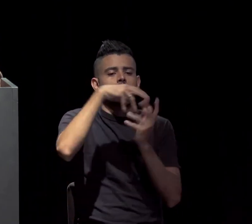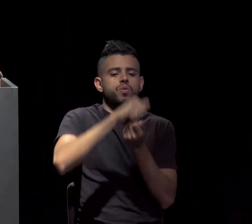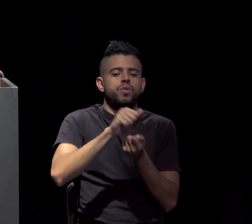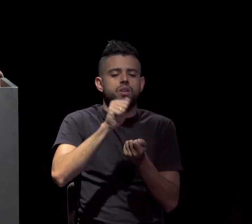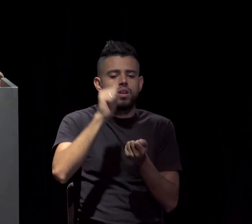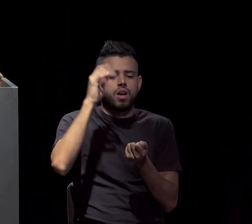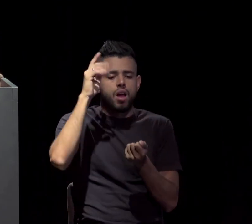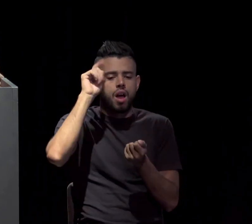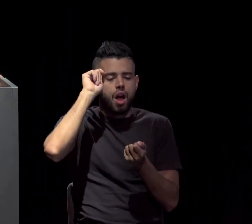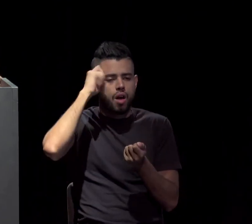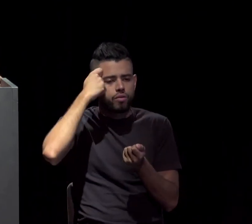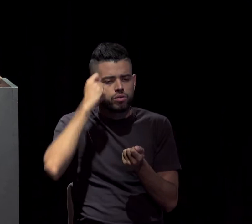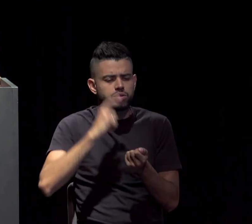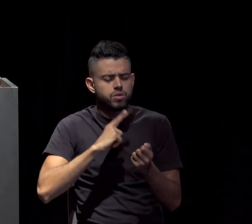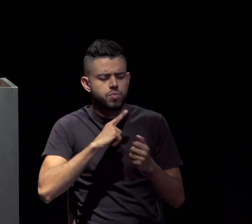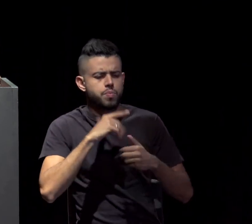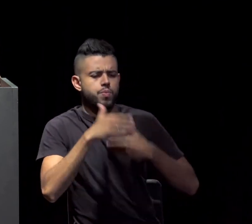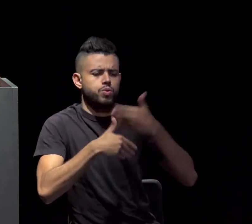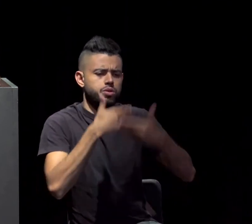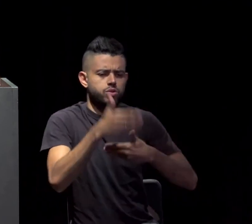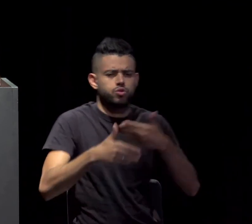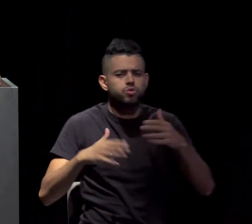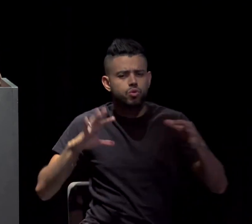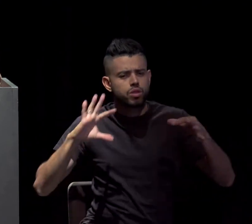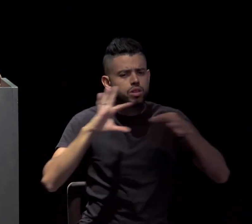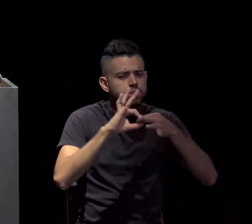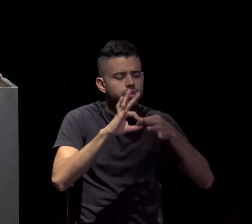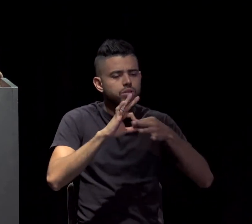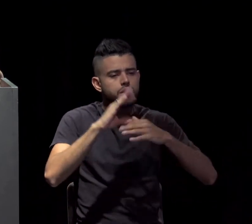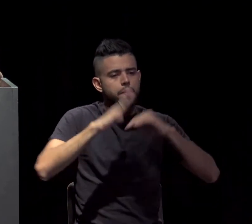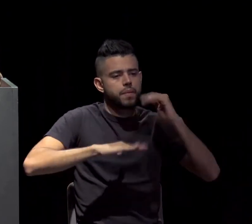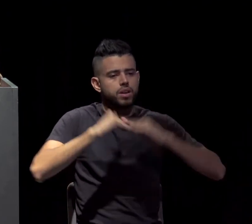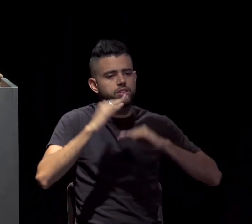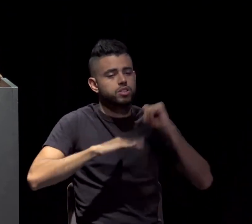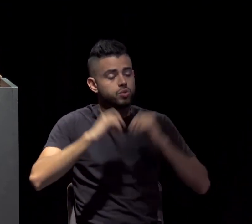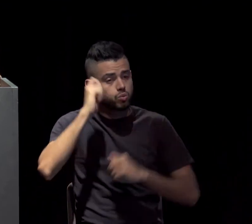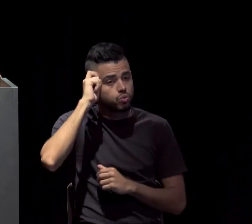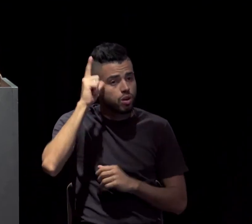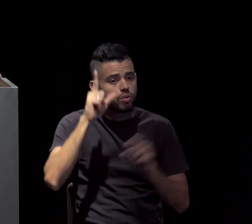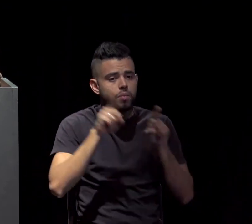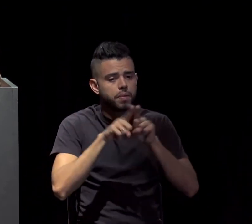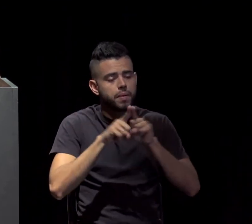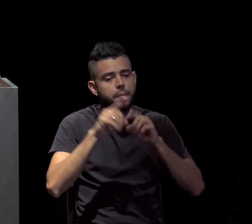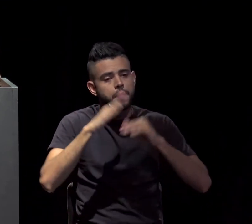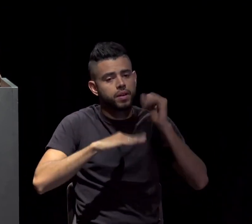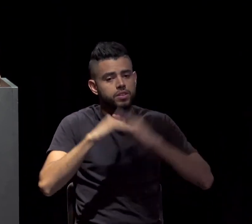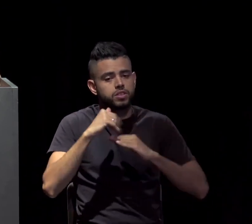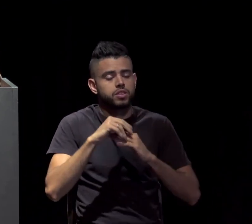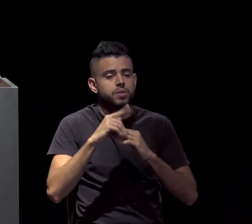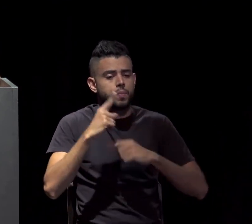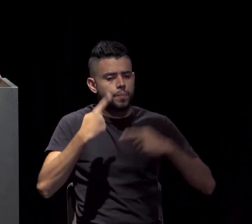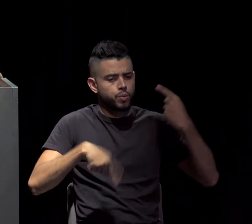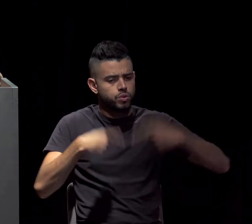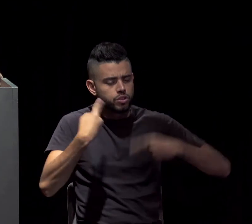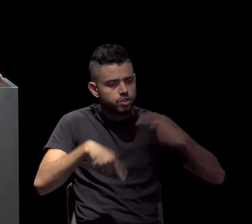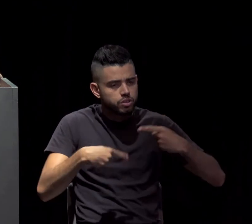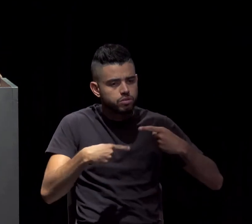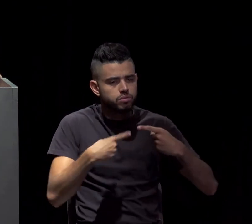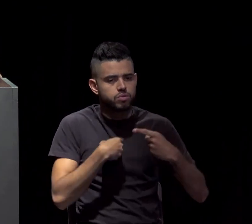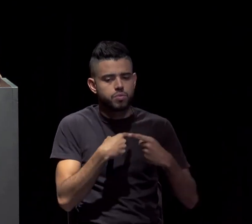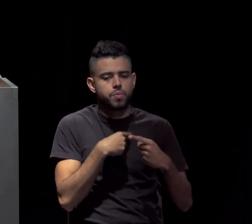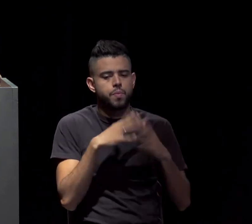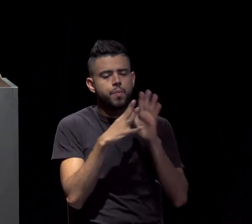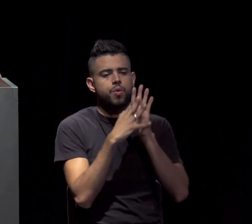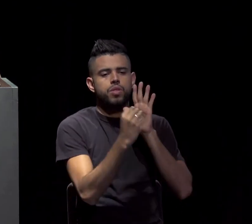com inúmeros processos de conexão, que vão desde a prática cultural à prática política, que vão desde a constituição de modelos